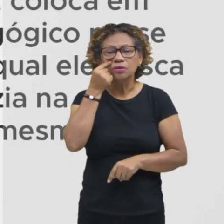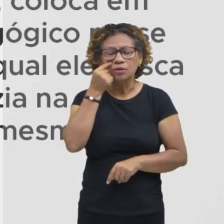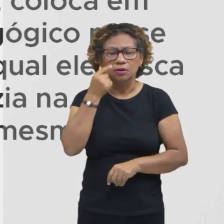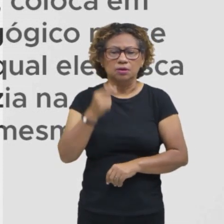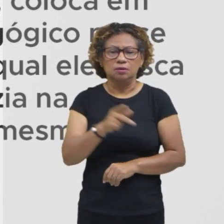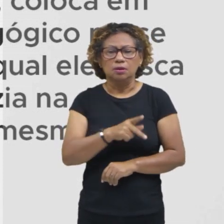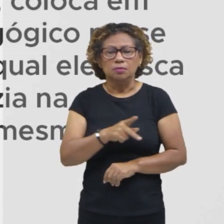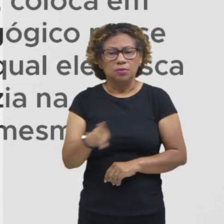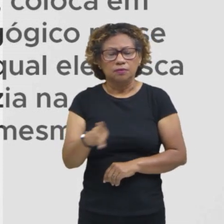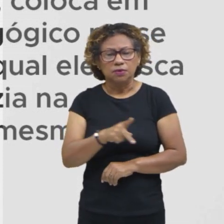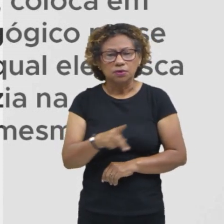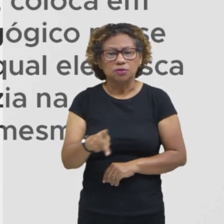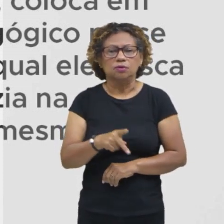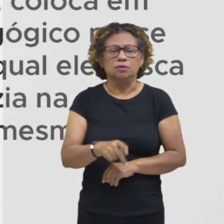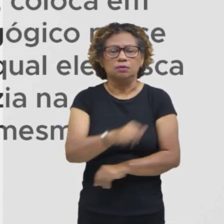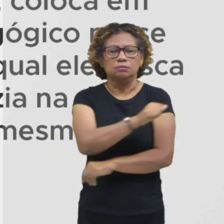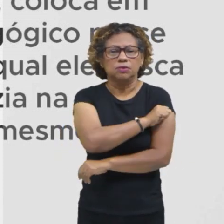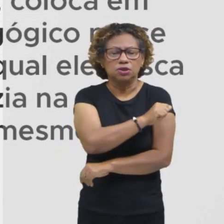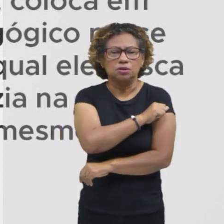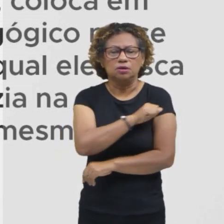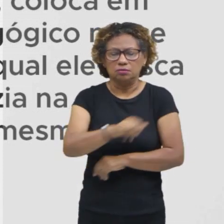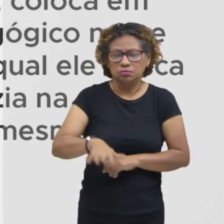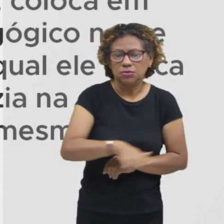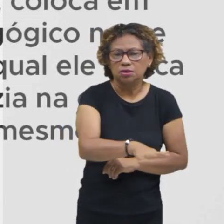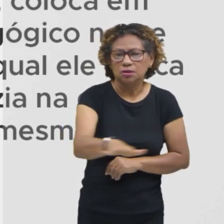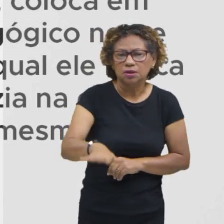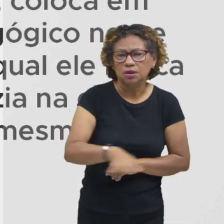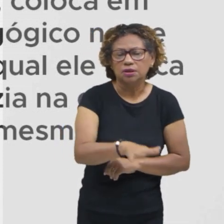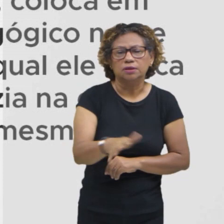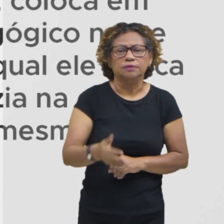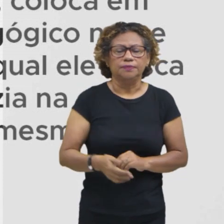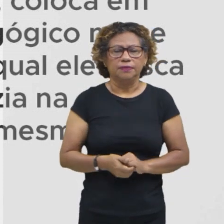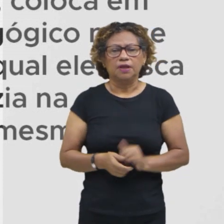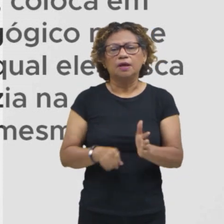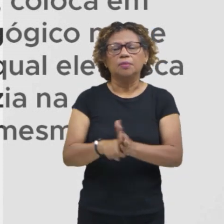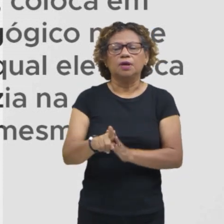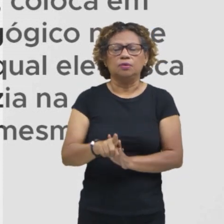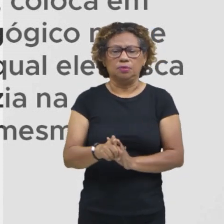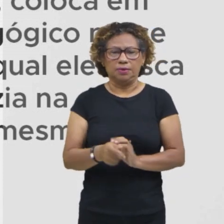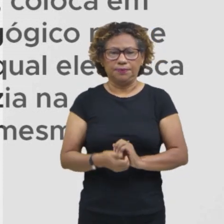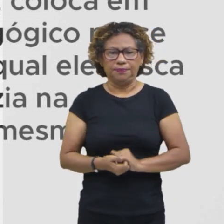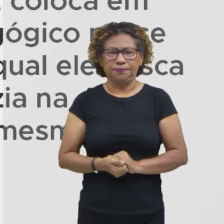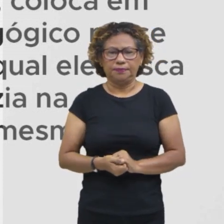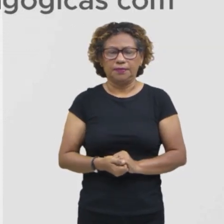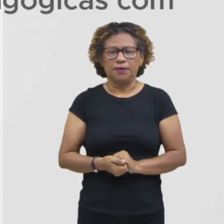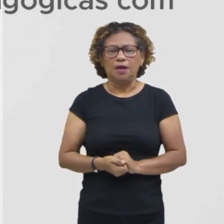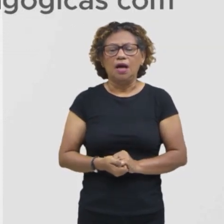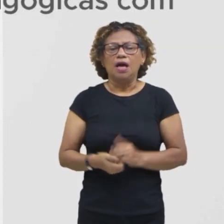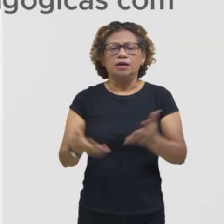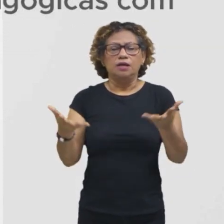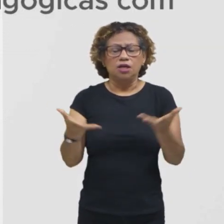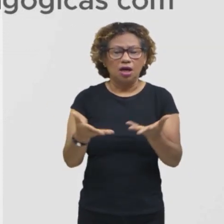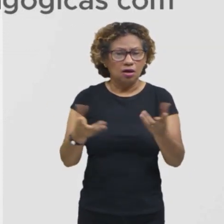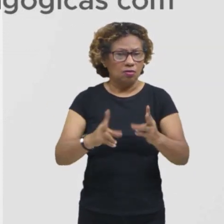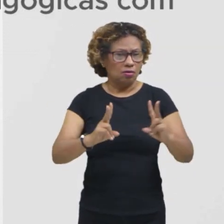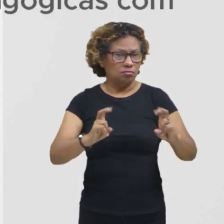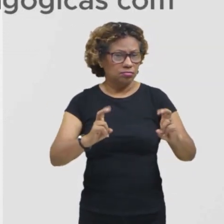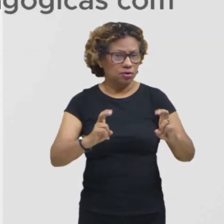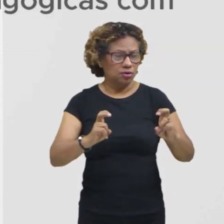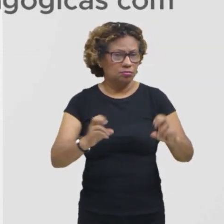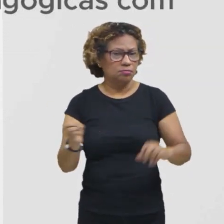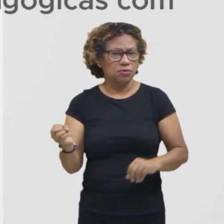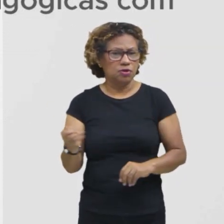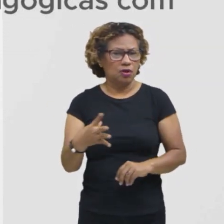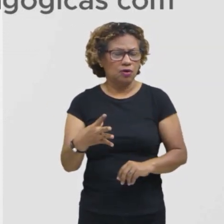um mesmo espaço físico. E a pergunta dele é, nesse novo contexto, professor, é